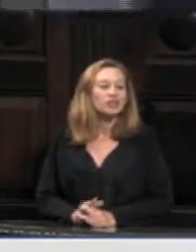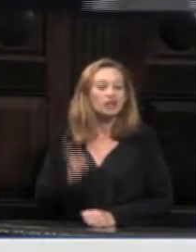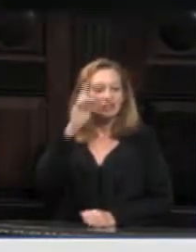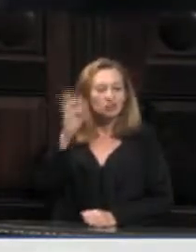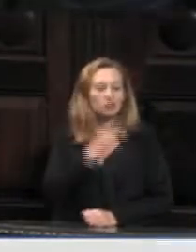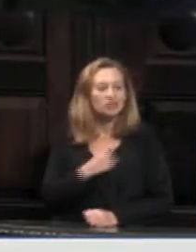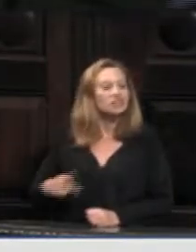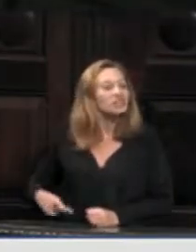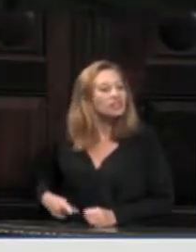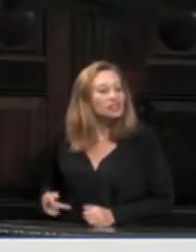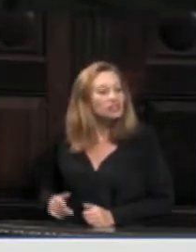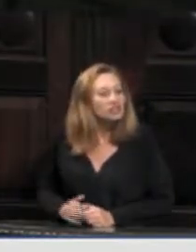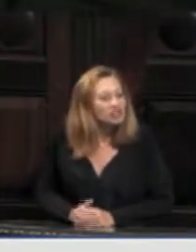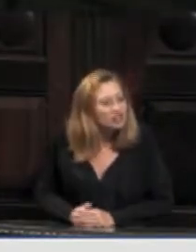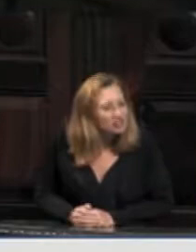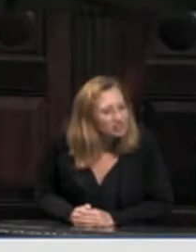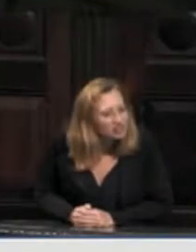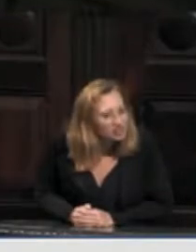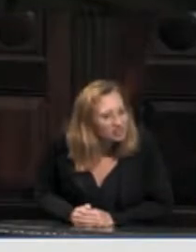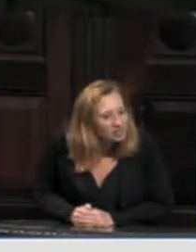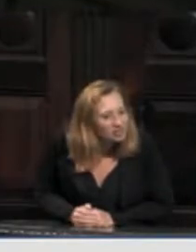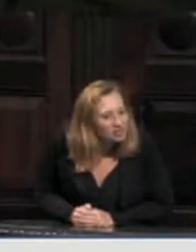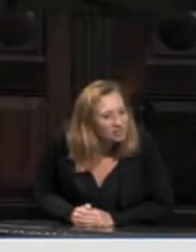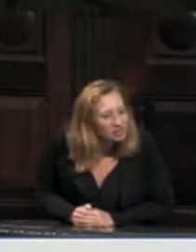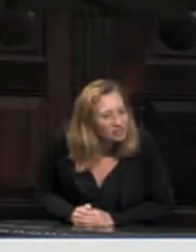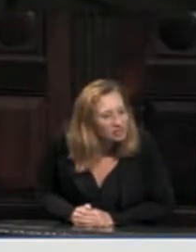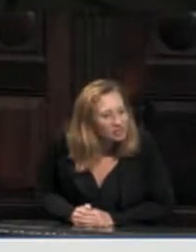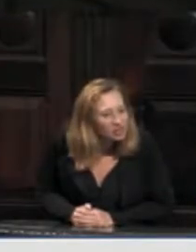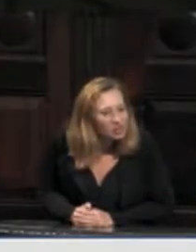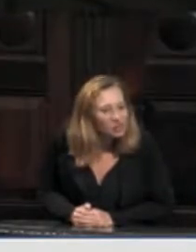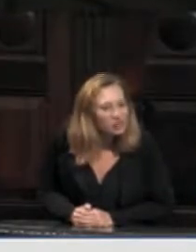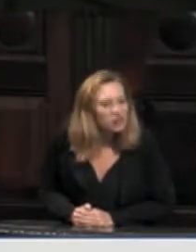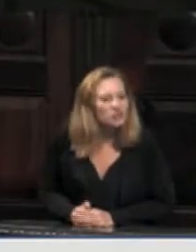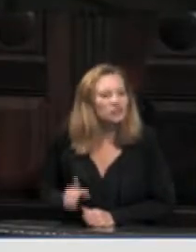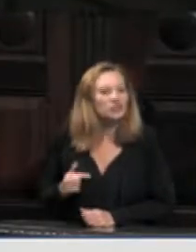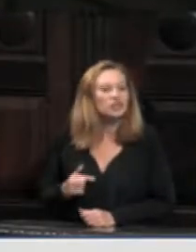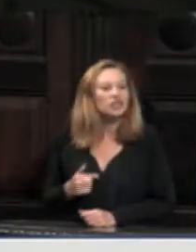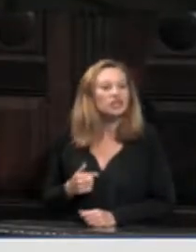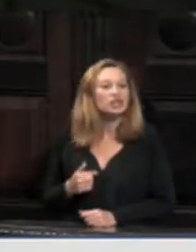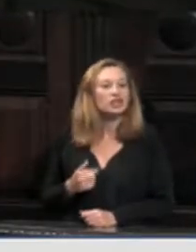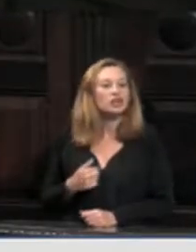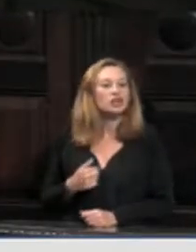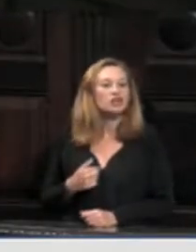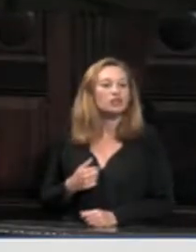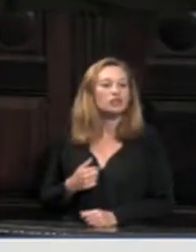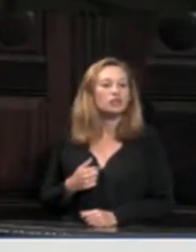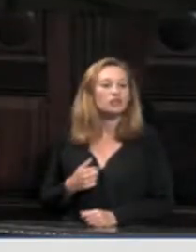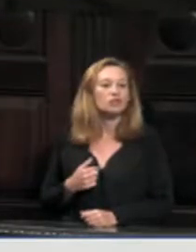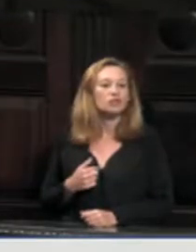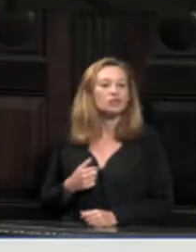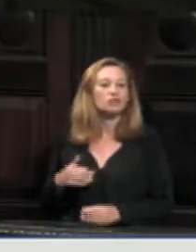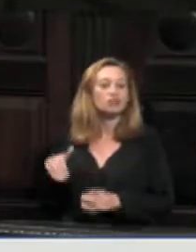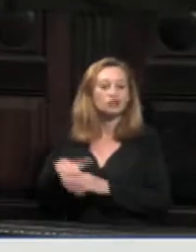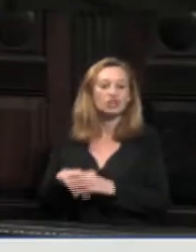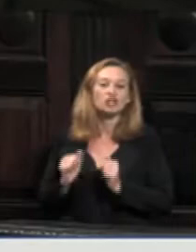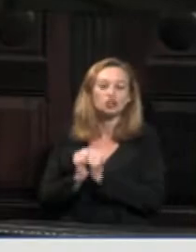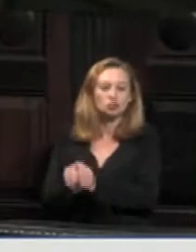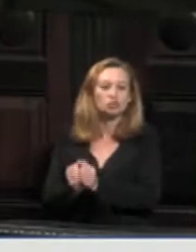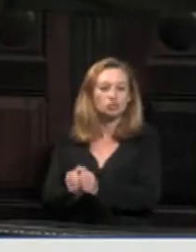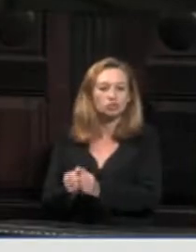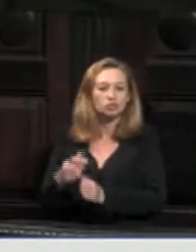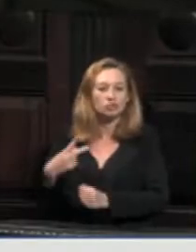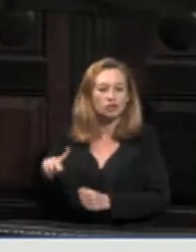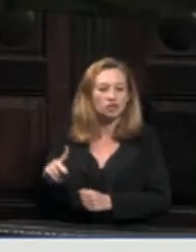Presidente, foi construída a maioria pelo 0%. E eu vou atender essa maioria. E pela Comissão de Cultura eu